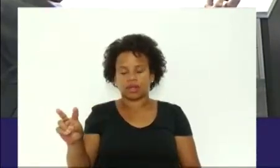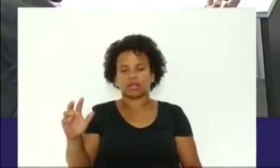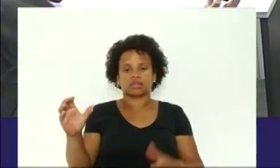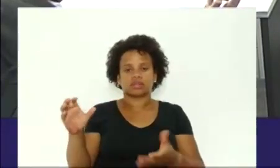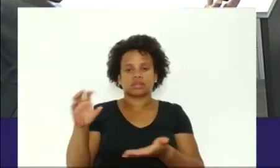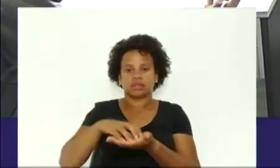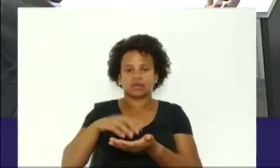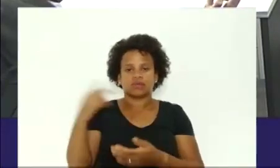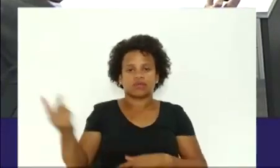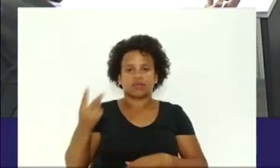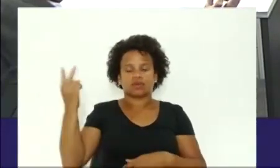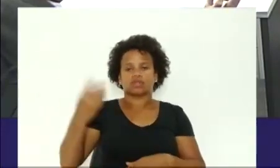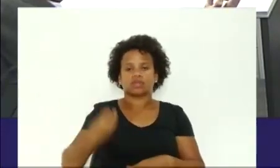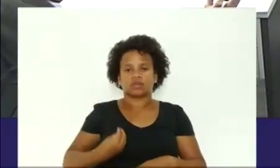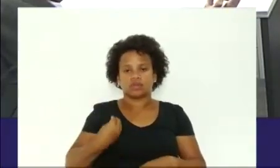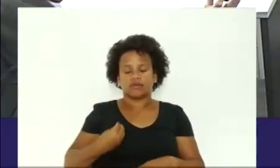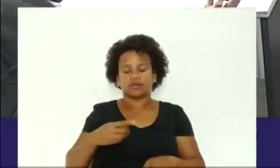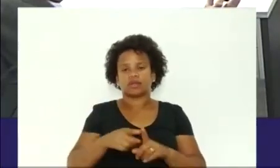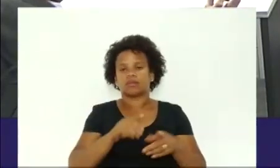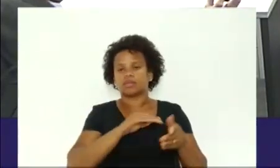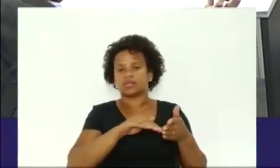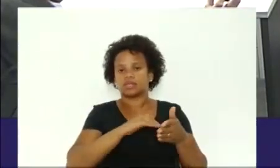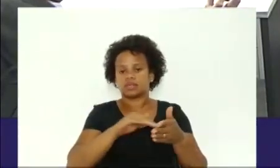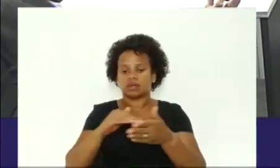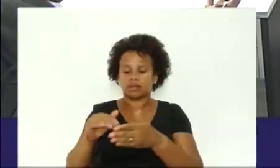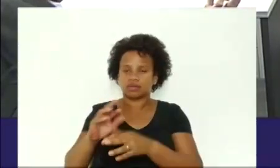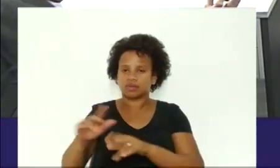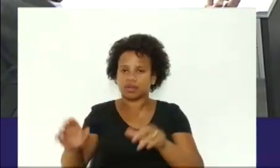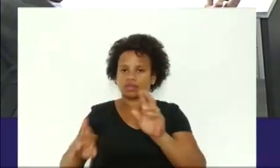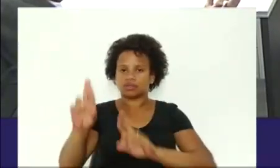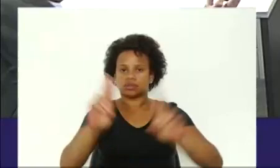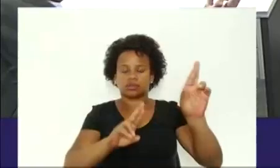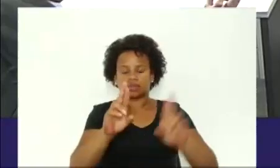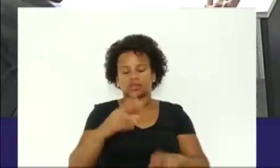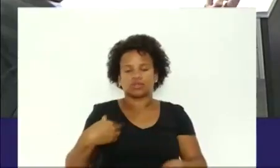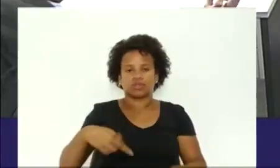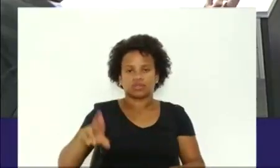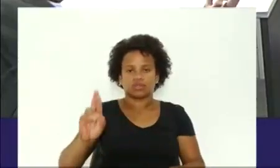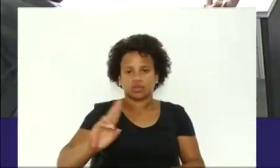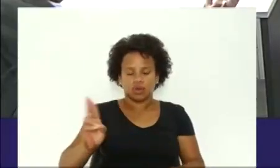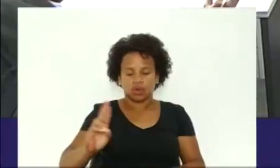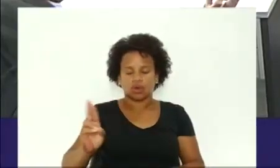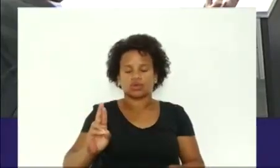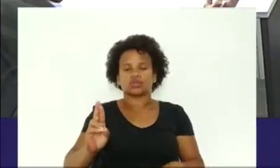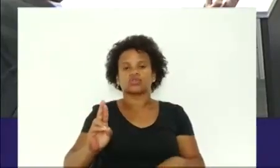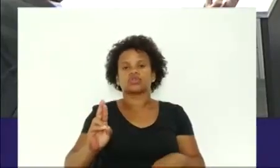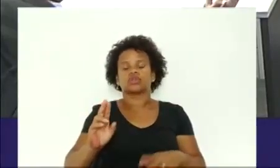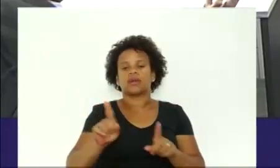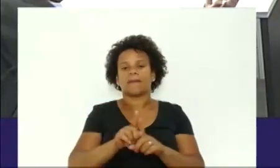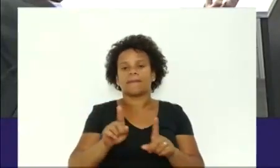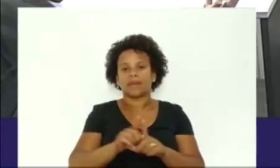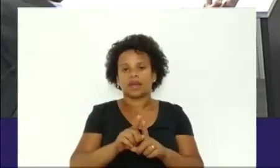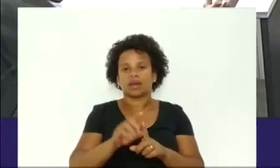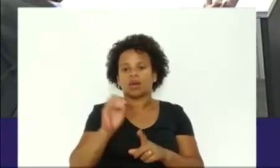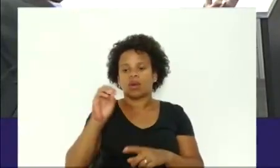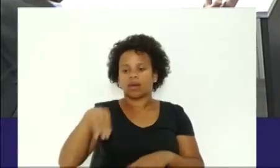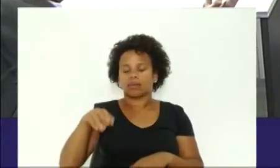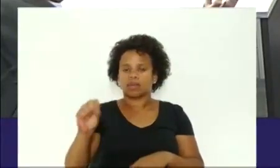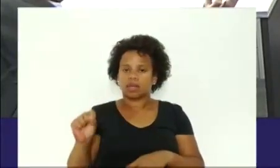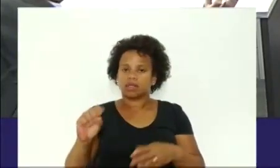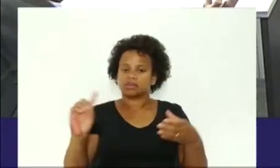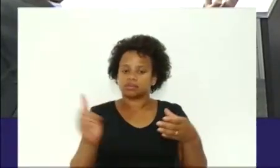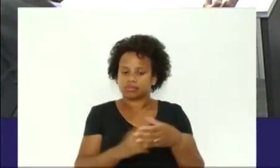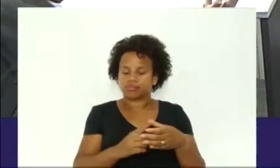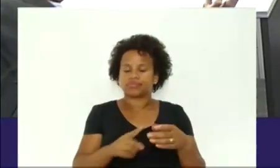Vida, além de secretarias, líderes religiosos, membros da Organização Mundial da Saúde, meios de comunicação